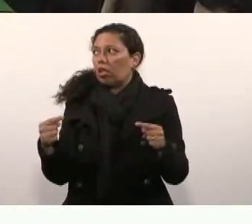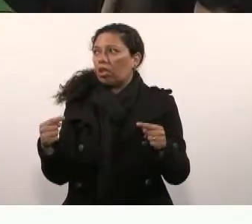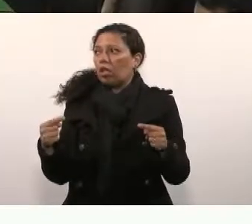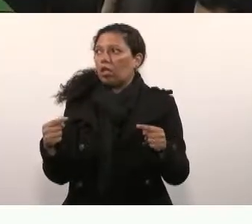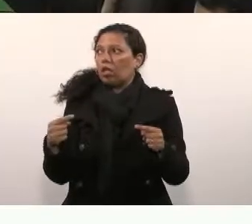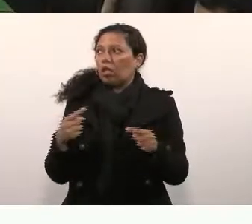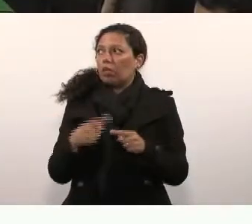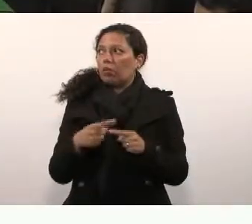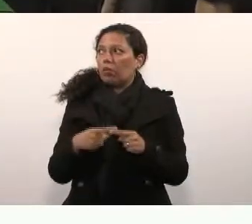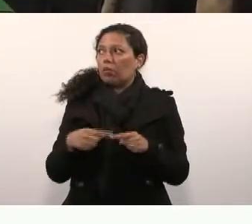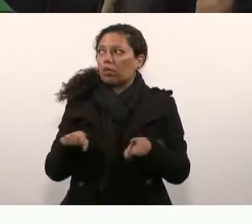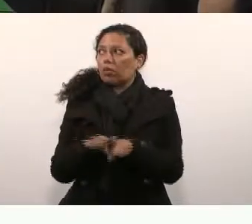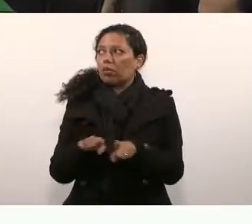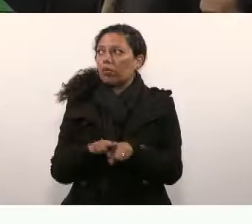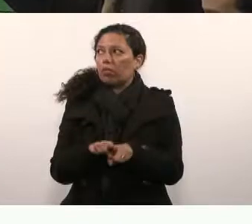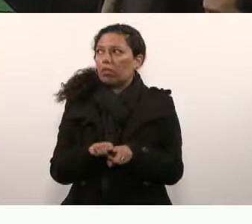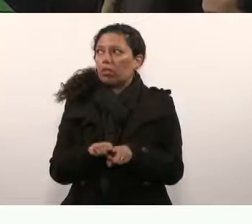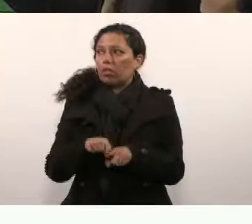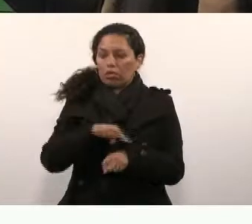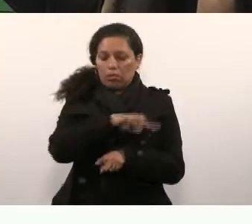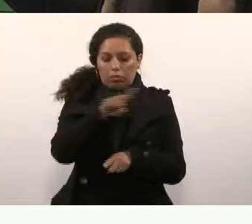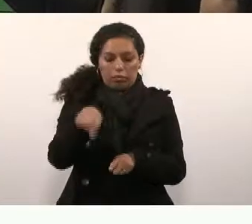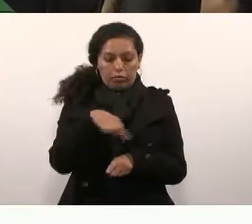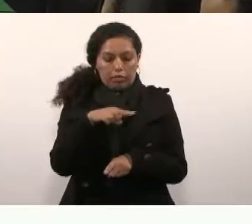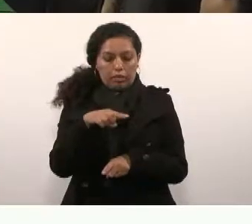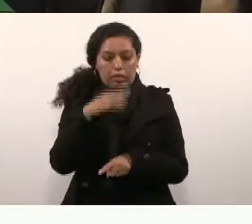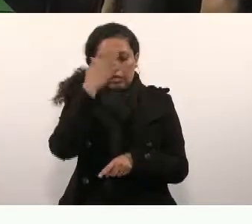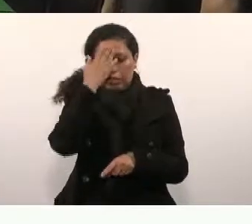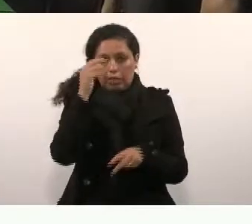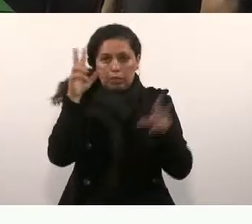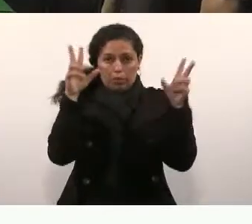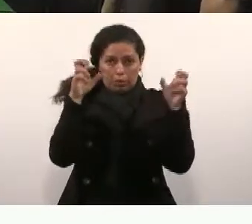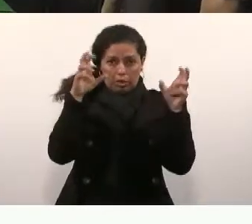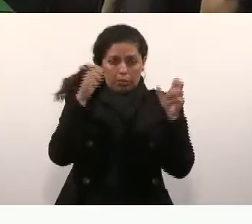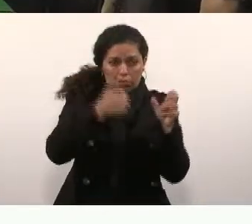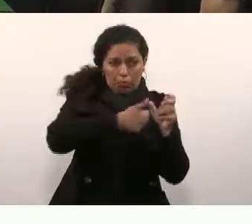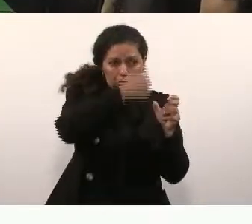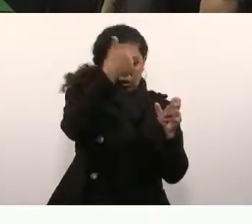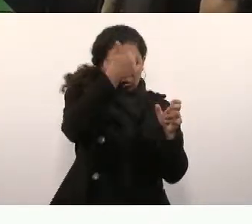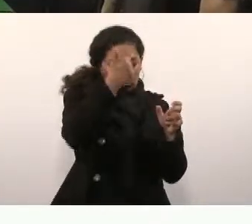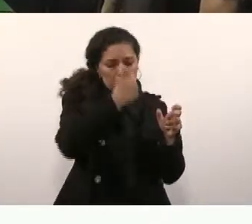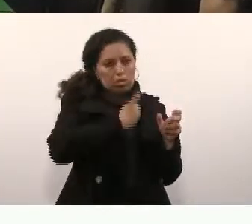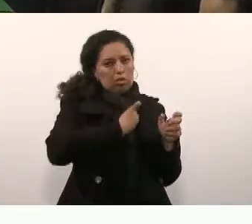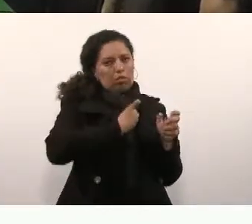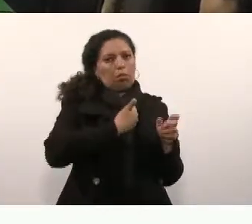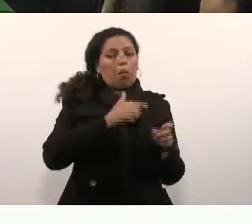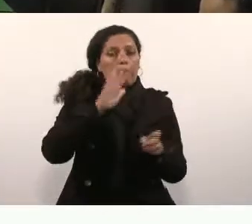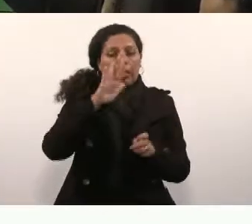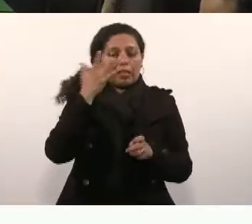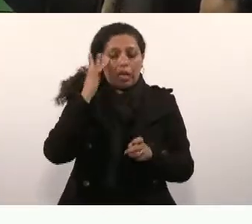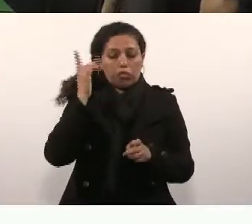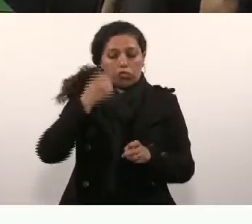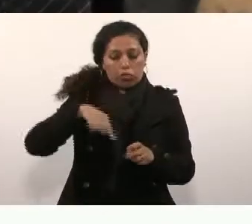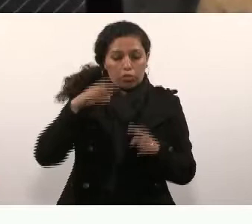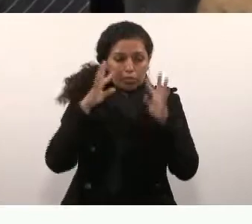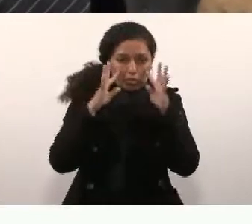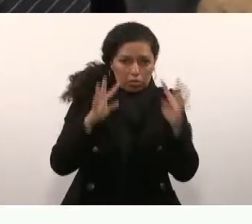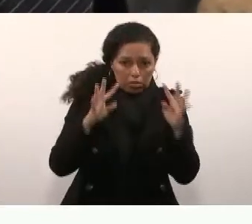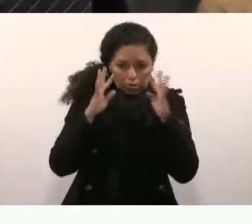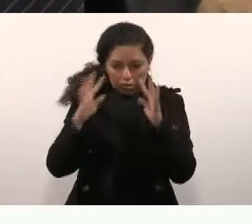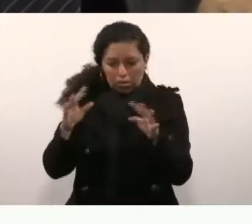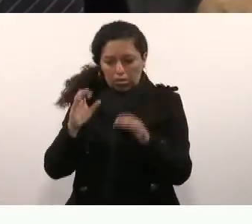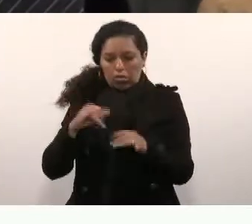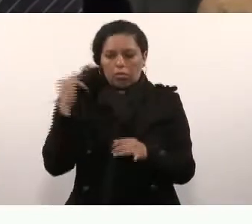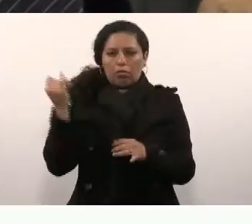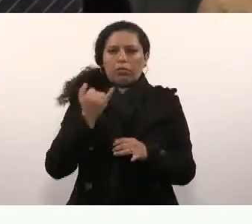aqui, de novo, vocês estão muito mais por dentro do tema do que eu a respeito disso. Eu acho que a gente tem que estar acompanhando de perto, mas eu tenho